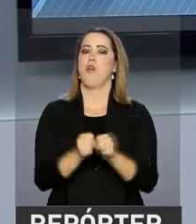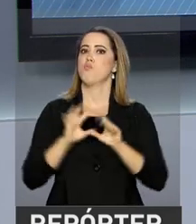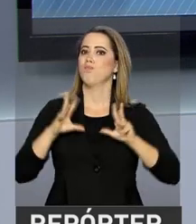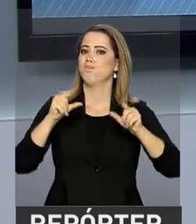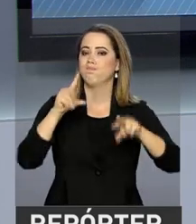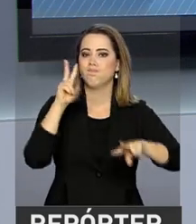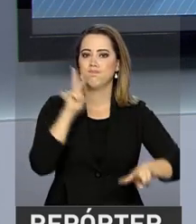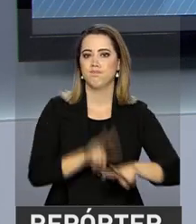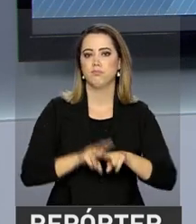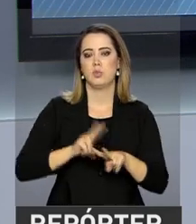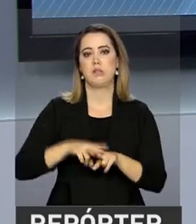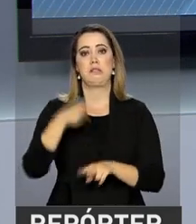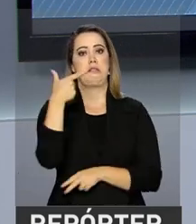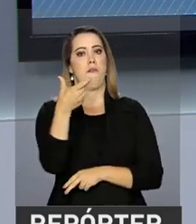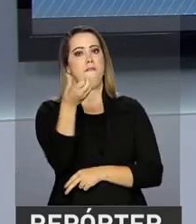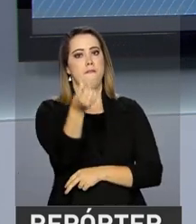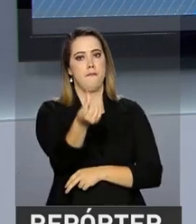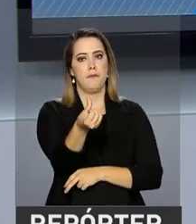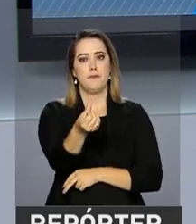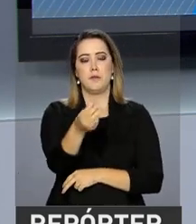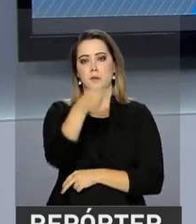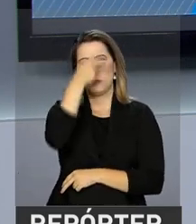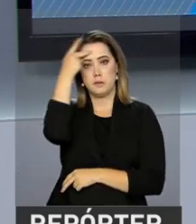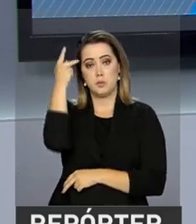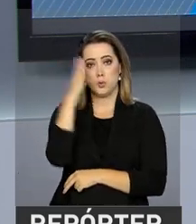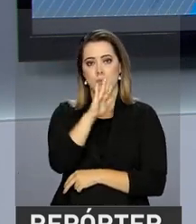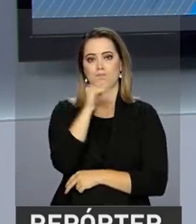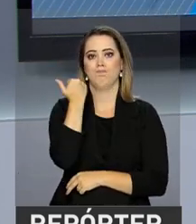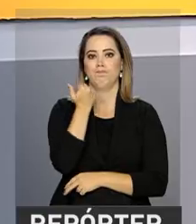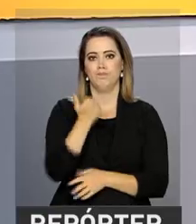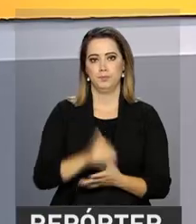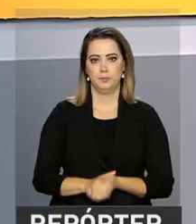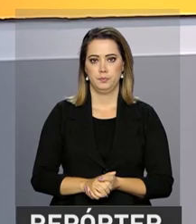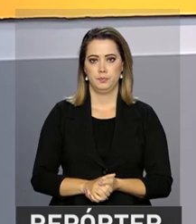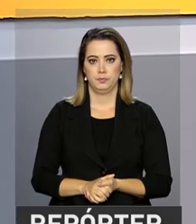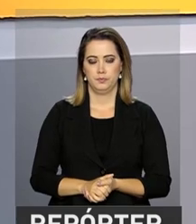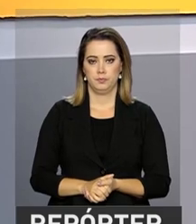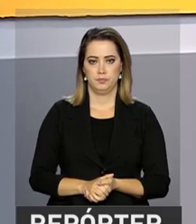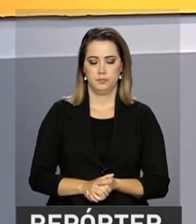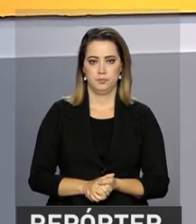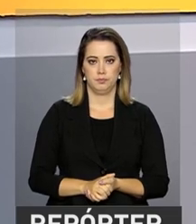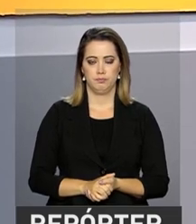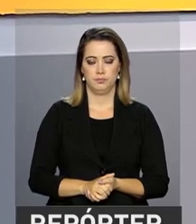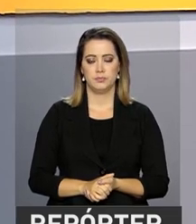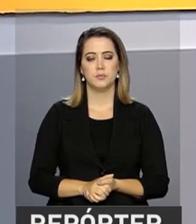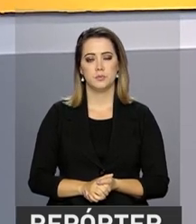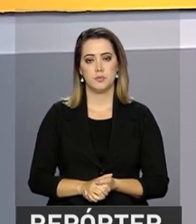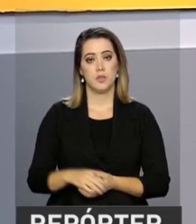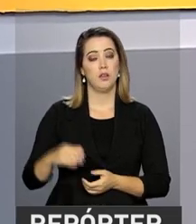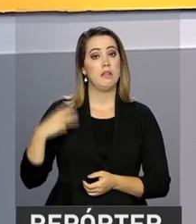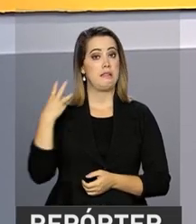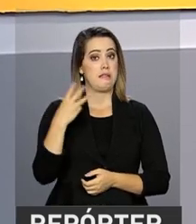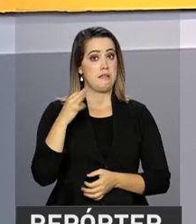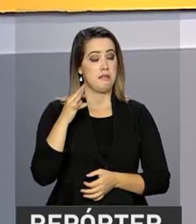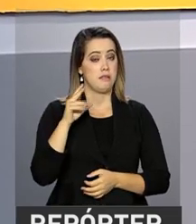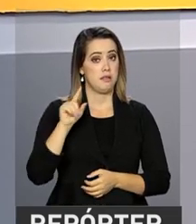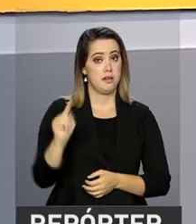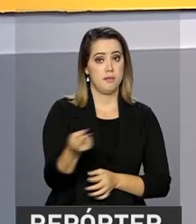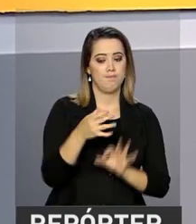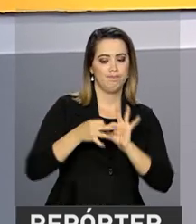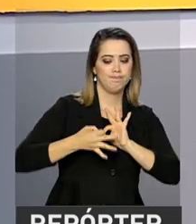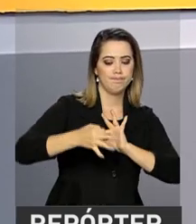deixaram pelo menos 26 presos mortos. Mais de 3.000 km de floresta foram